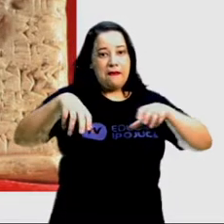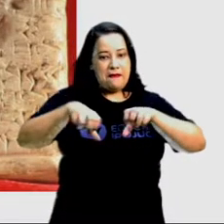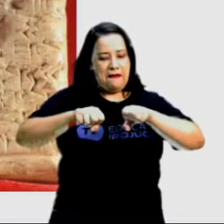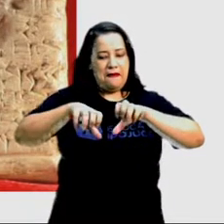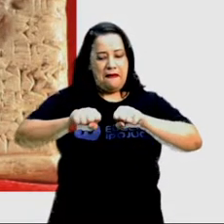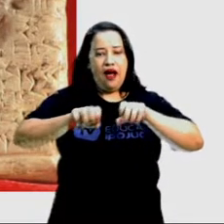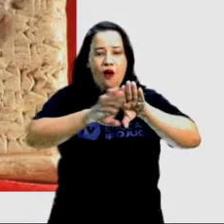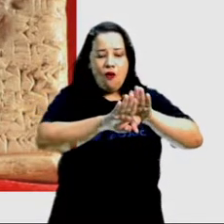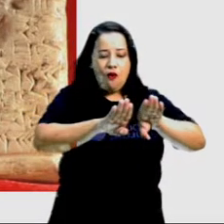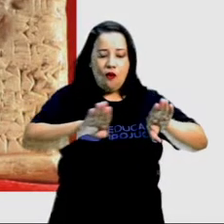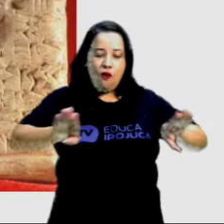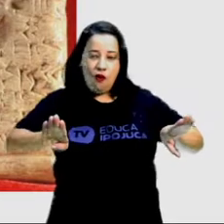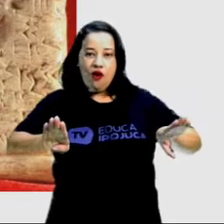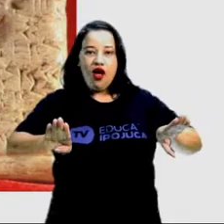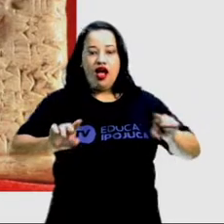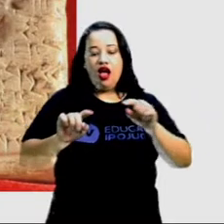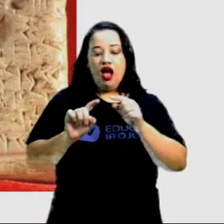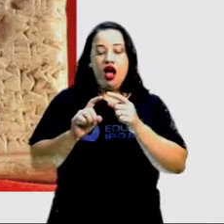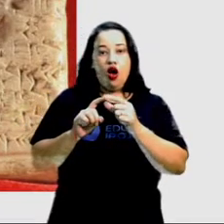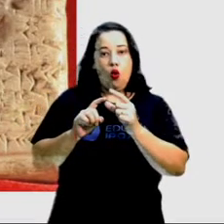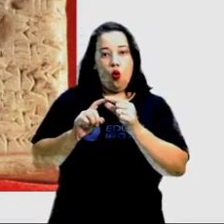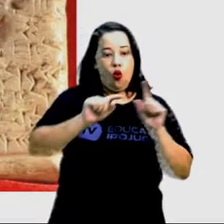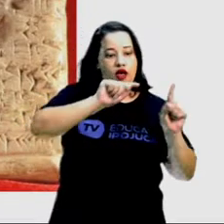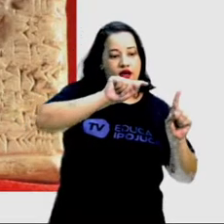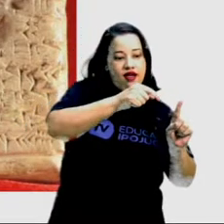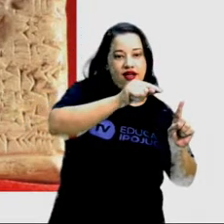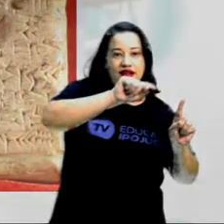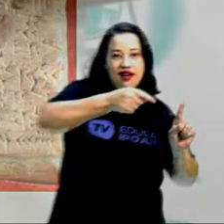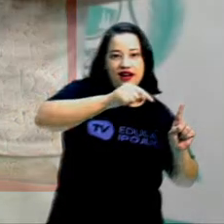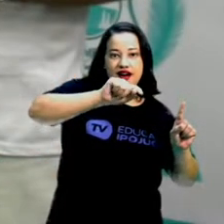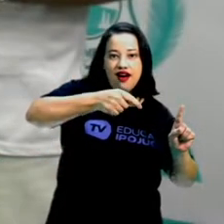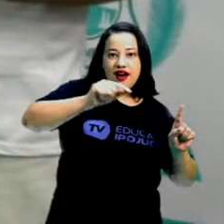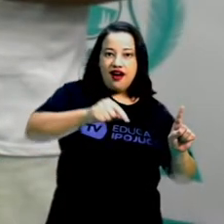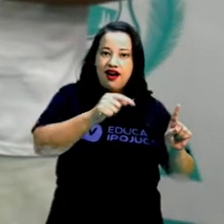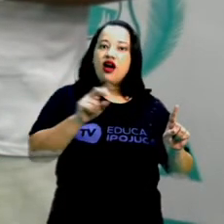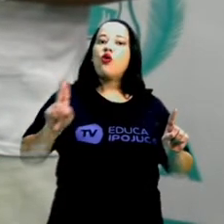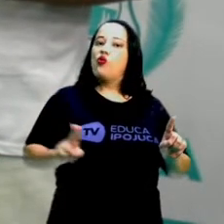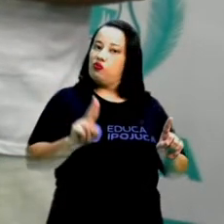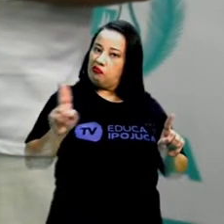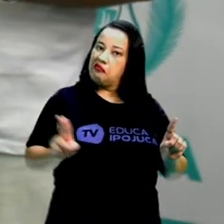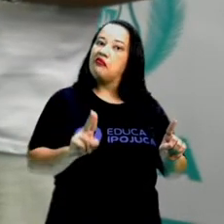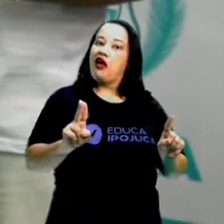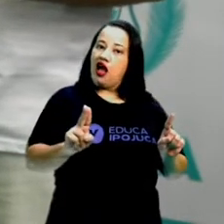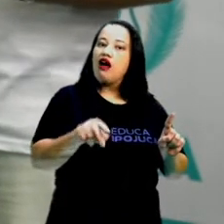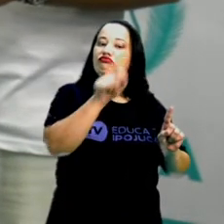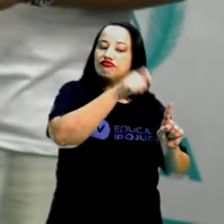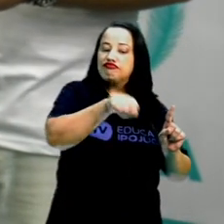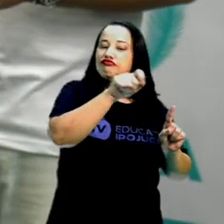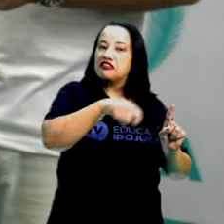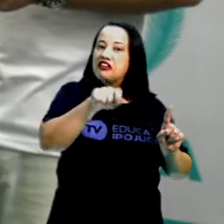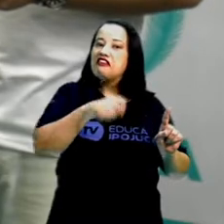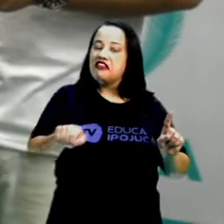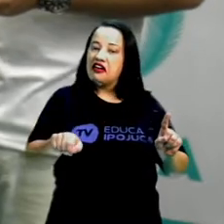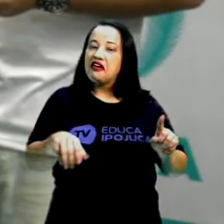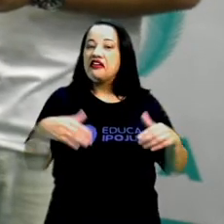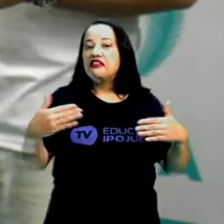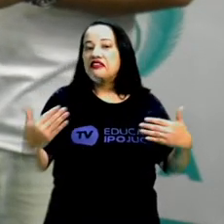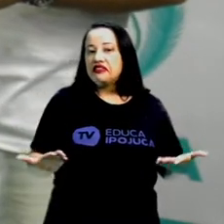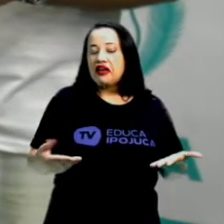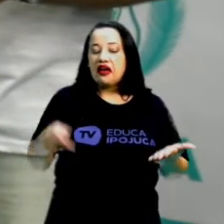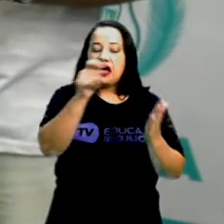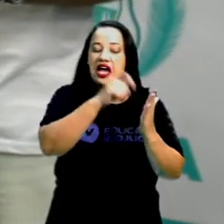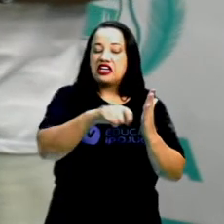desenhar as letras, tá certo, nessas placas de argila. É por isso que ela é chamada de